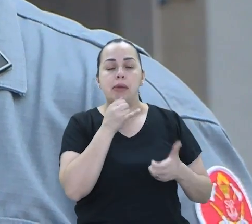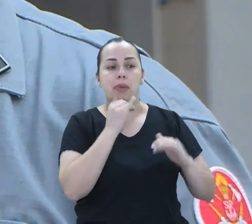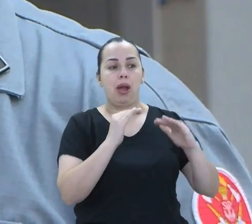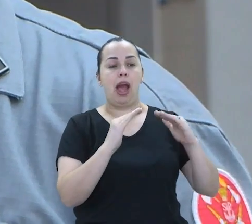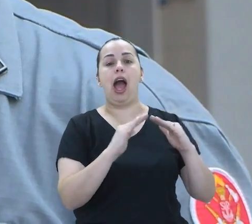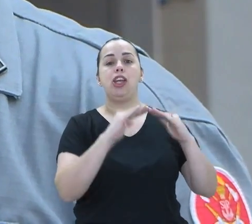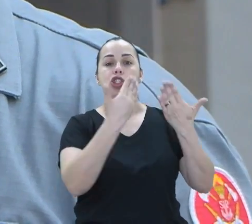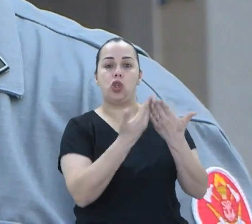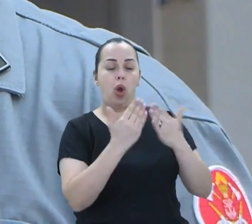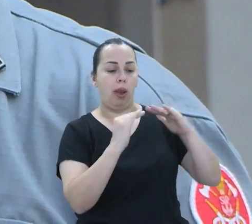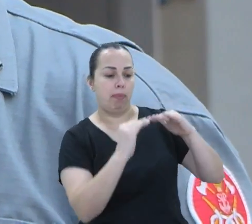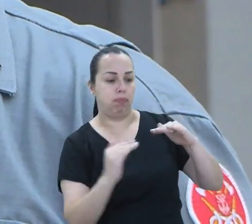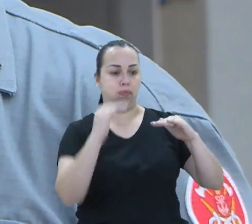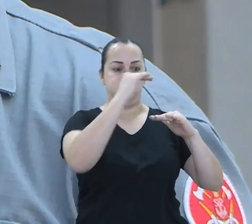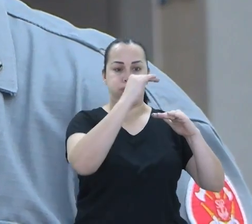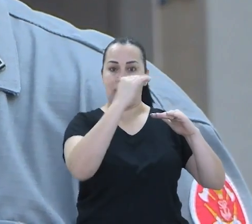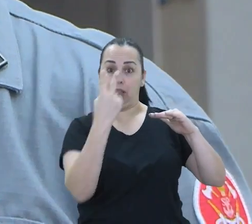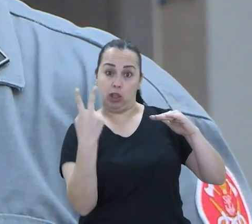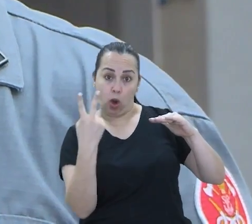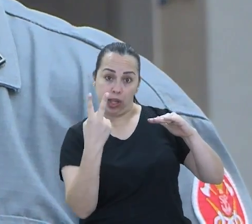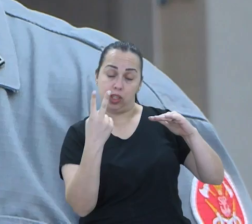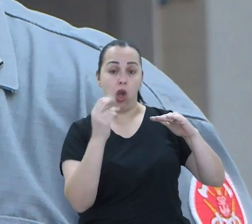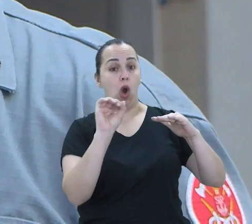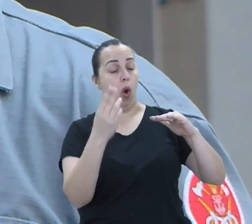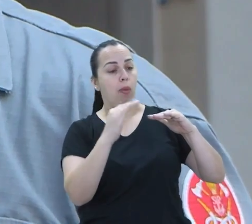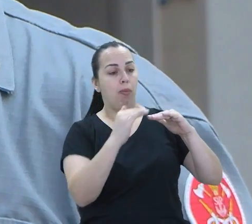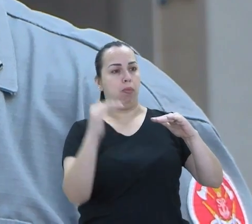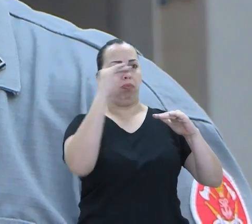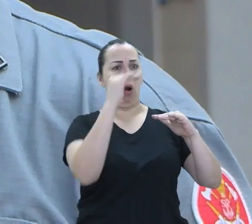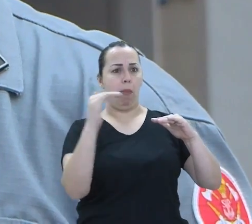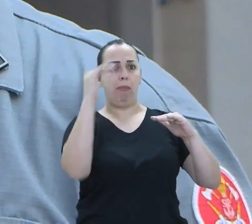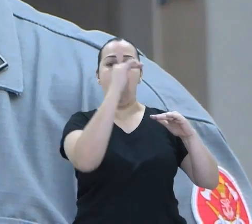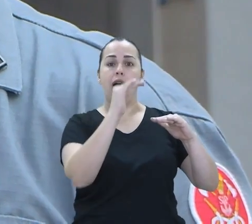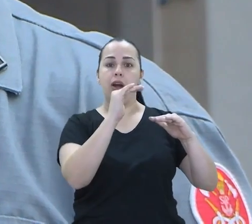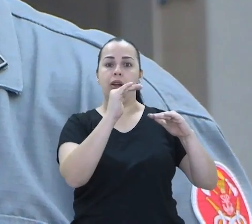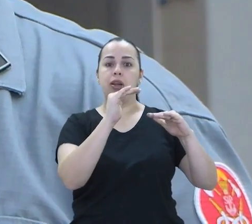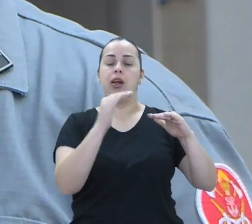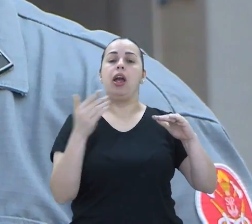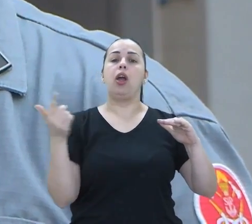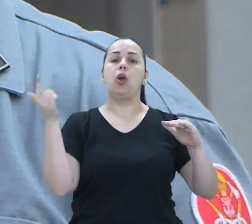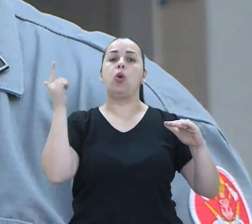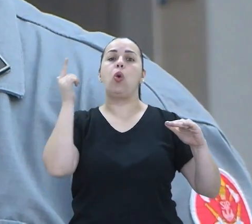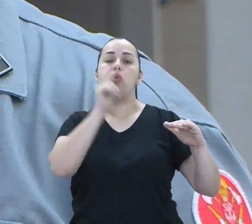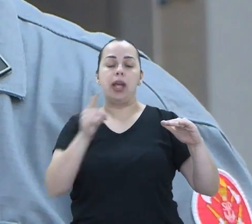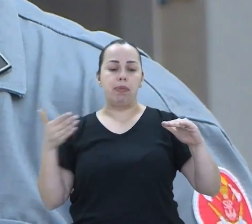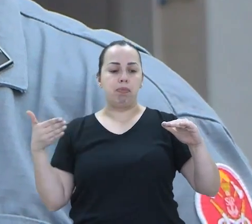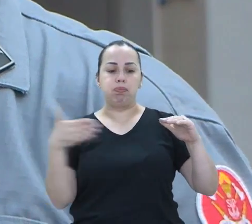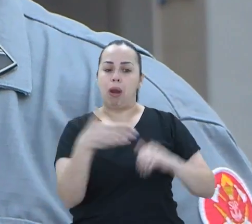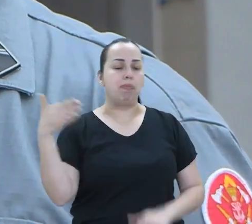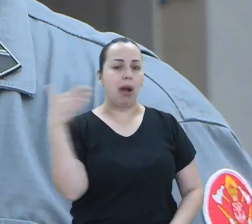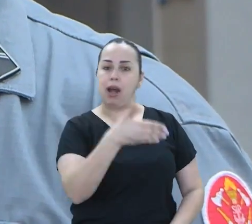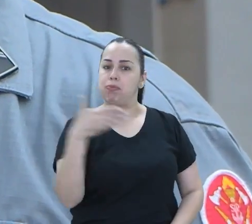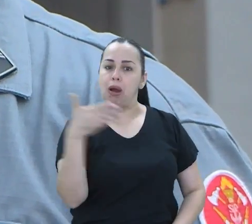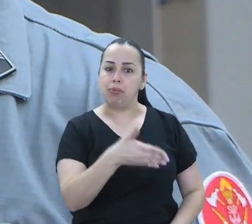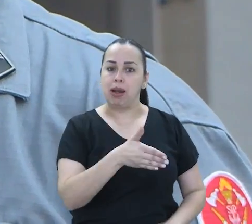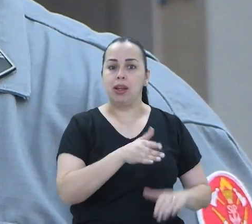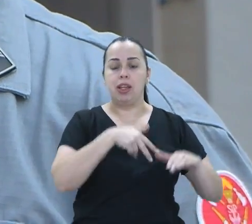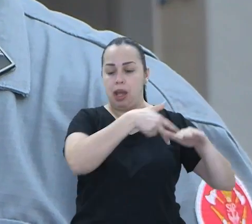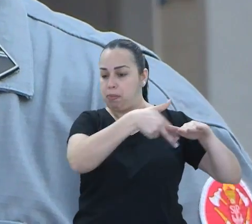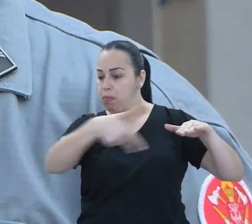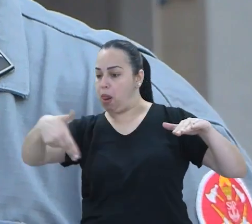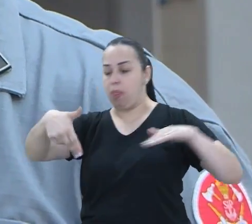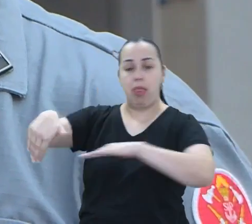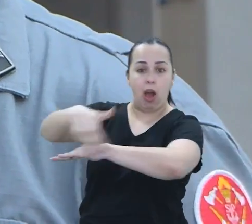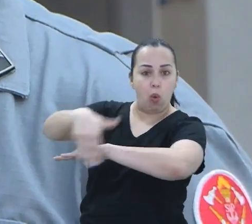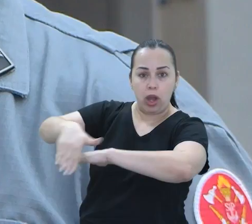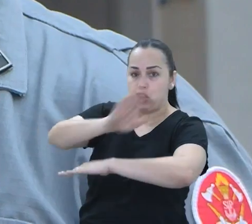tem 2 andares, né, ou até mais andares. É uma escola que ele tem um acesso livre, que não tem andar, que vai direto para a rua.